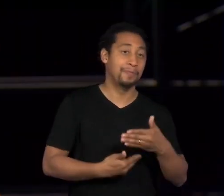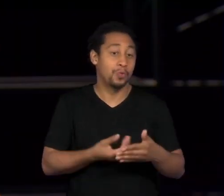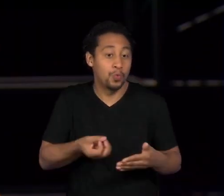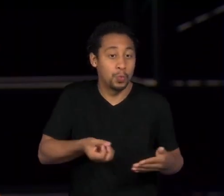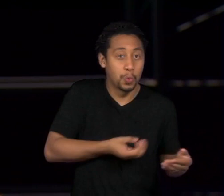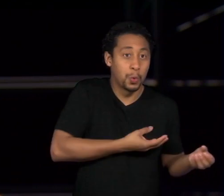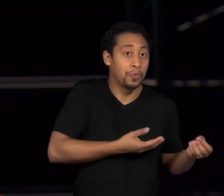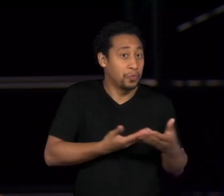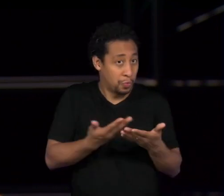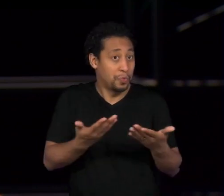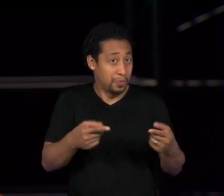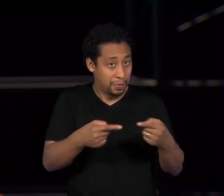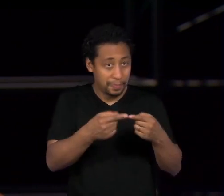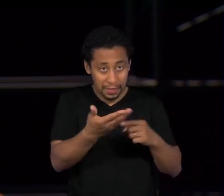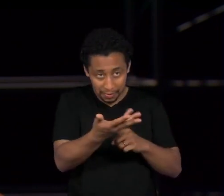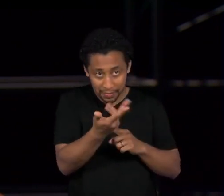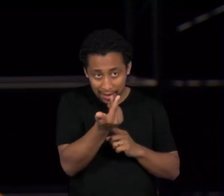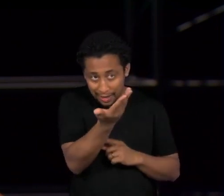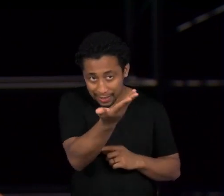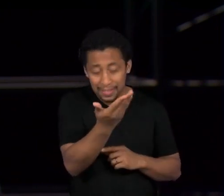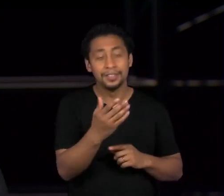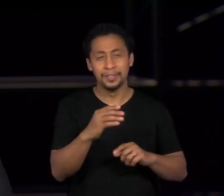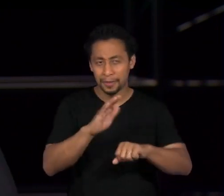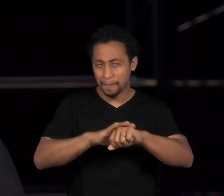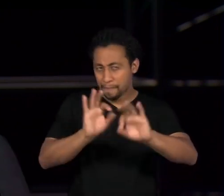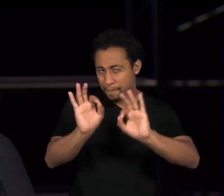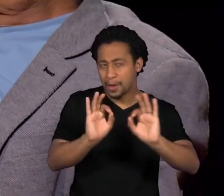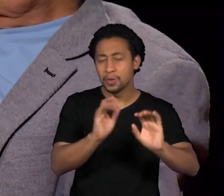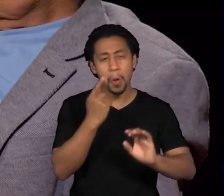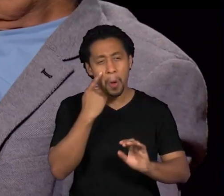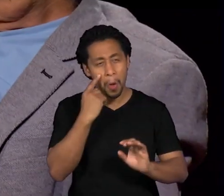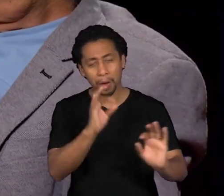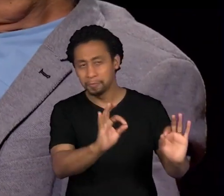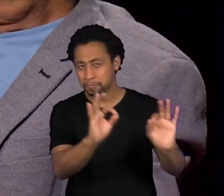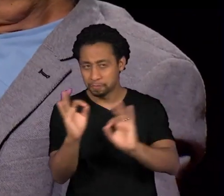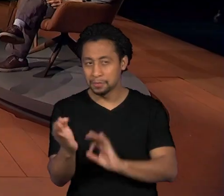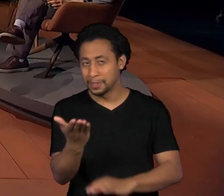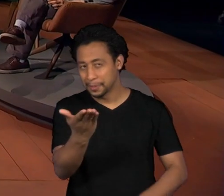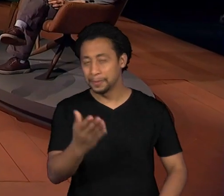arte é a gente preparou um quadro sobre ele olha